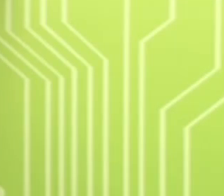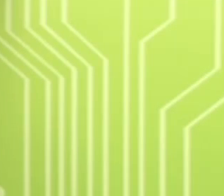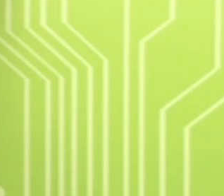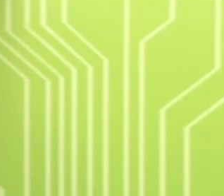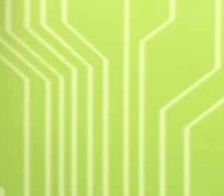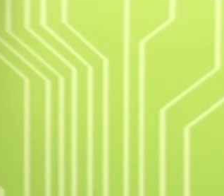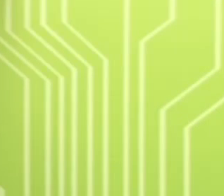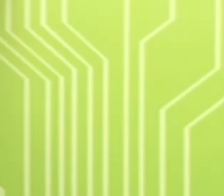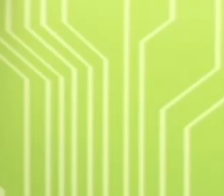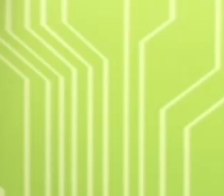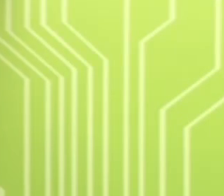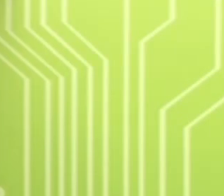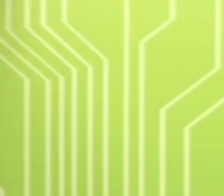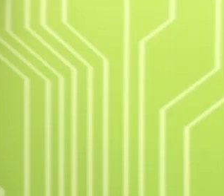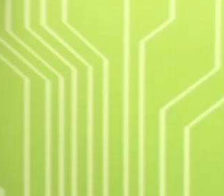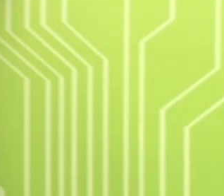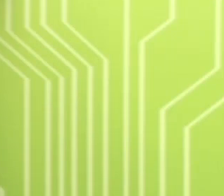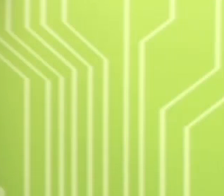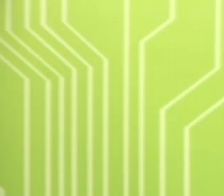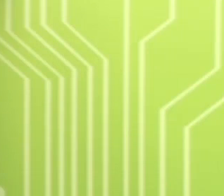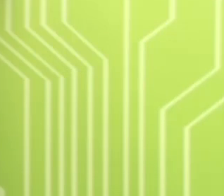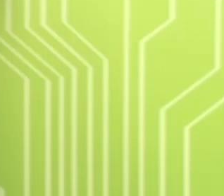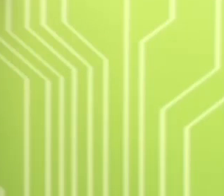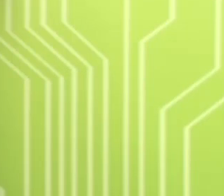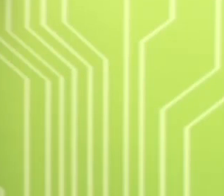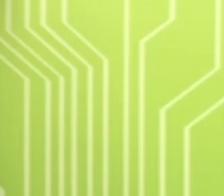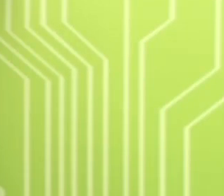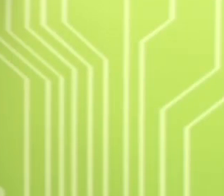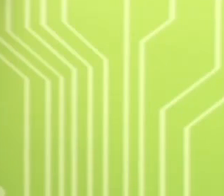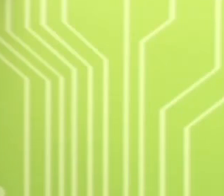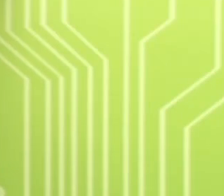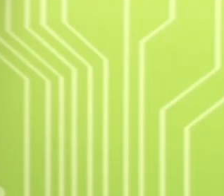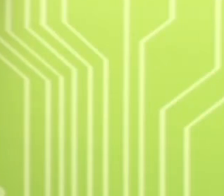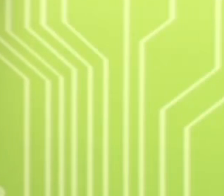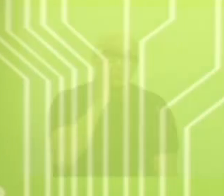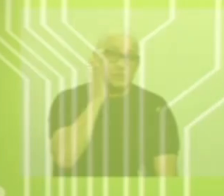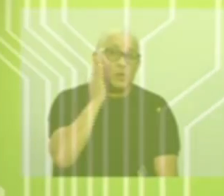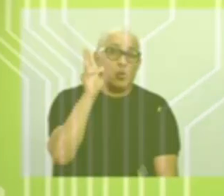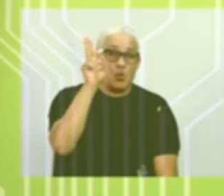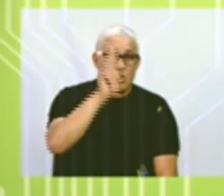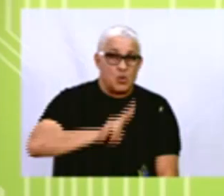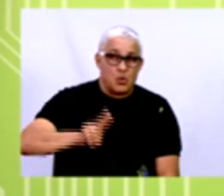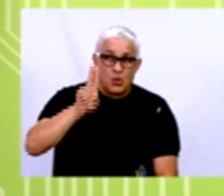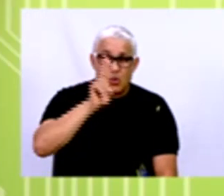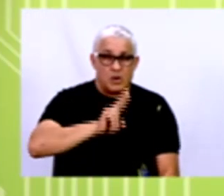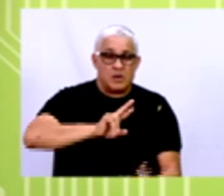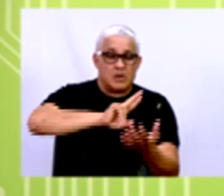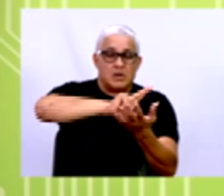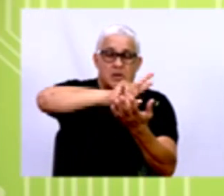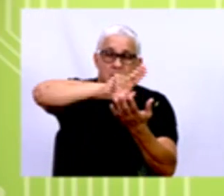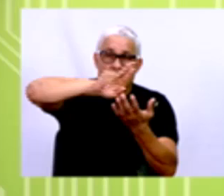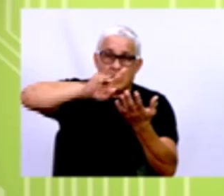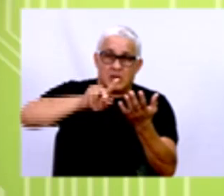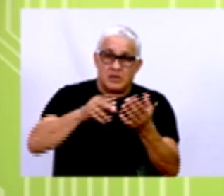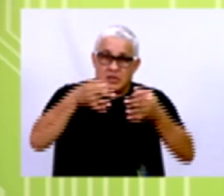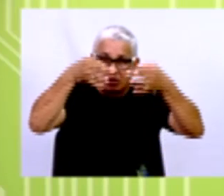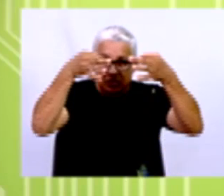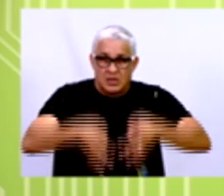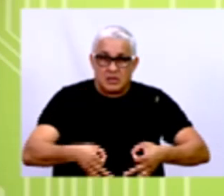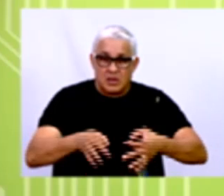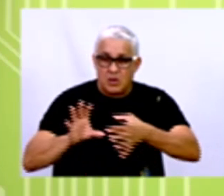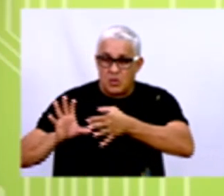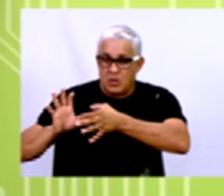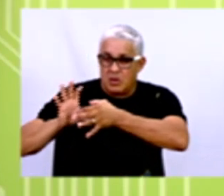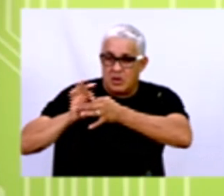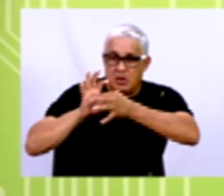É isso aí, Juraci. A ideia é essa, é saber utilizar a variante correta de acordo com o contexto,